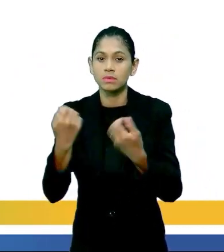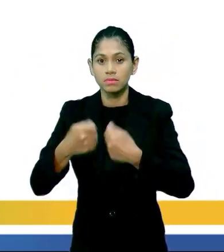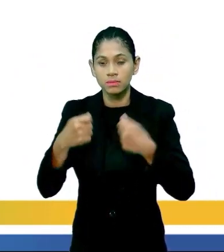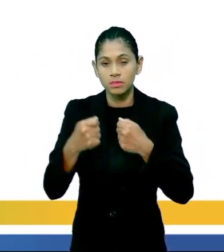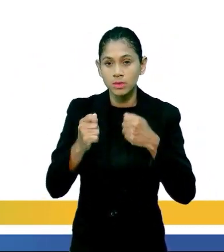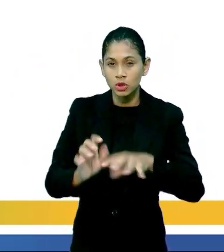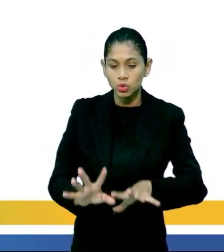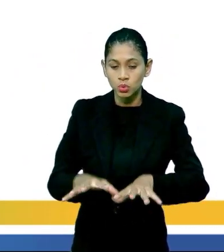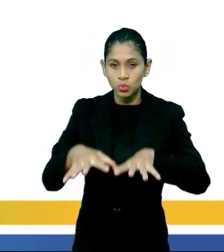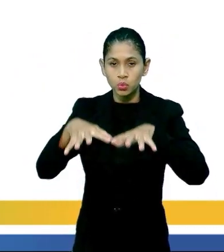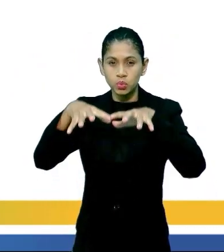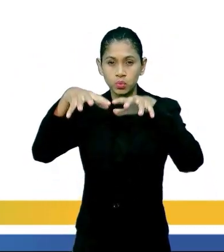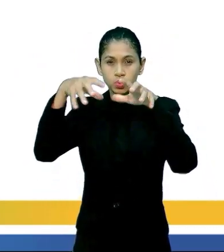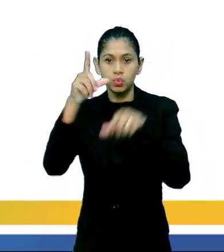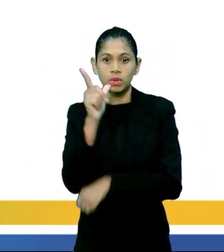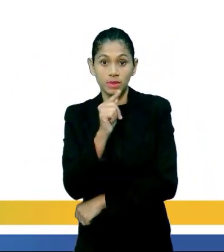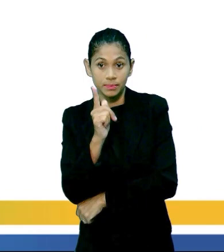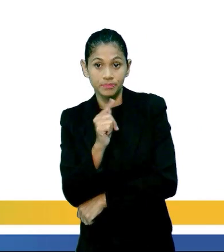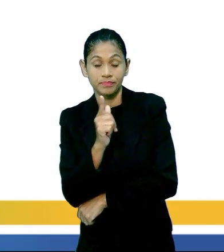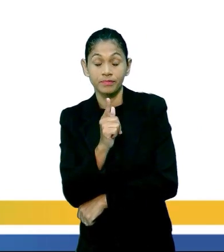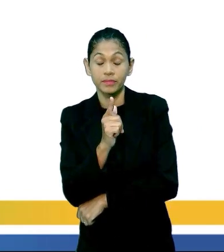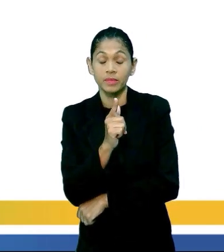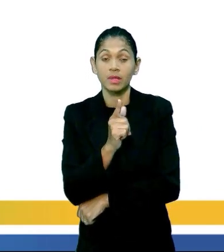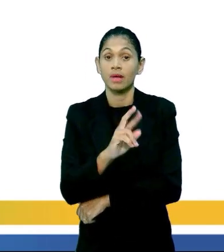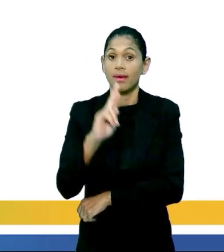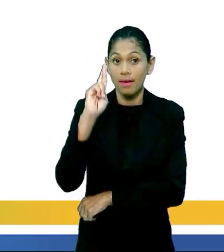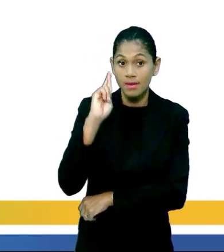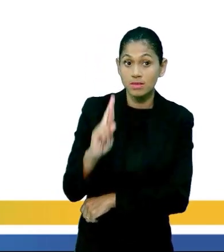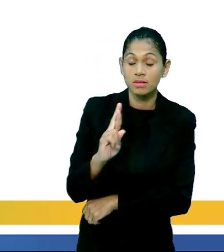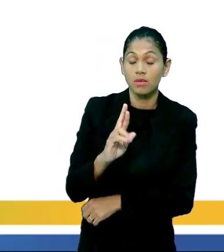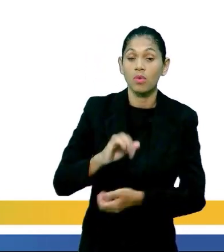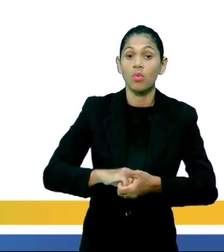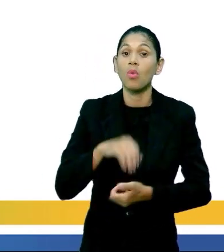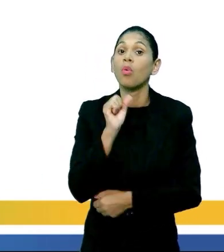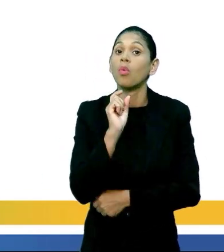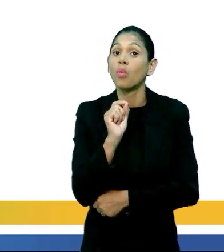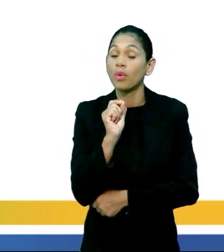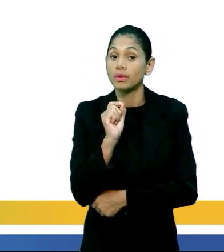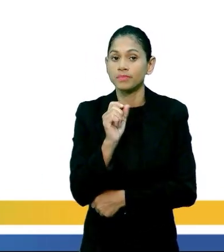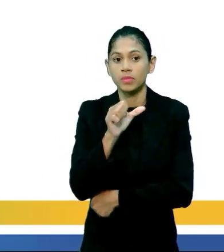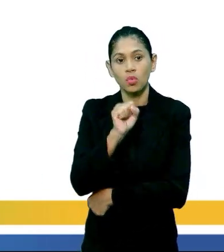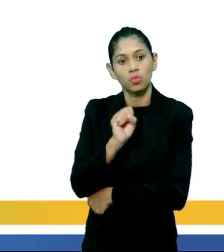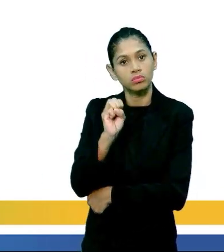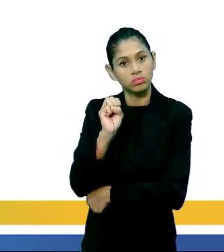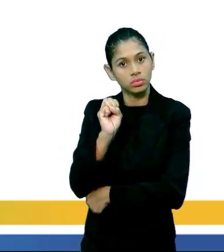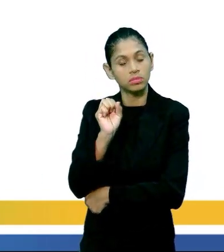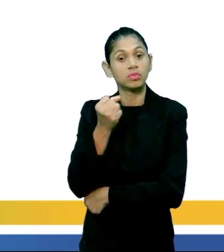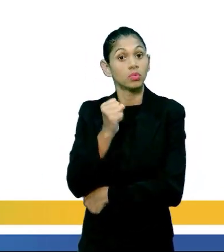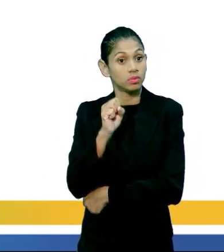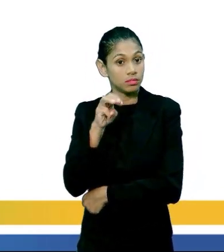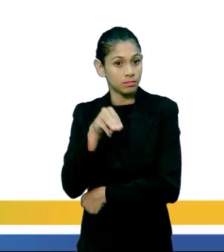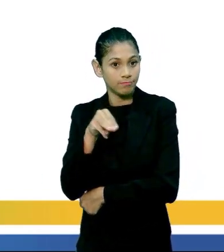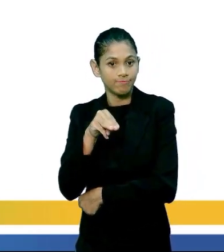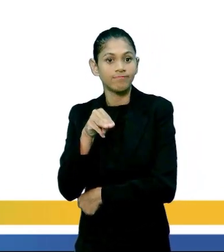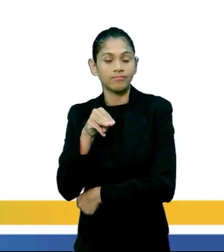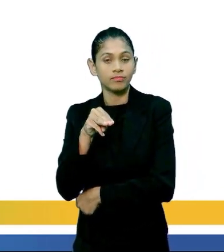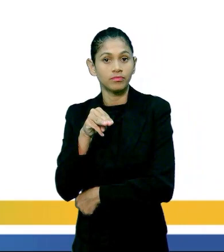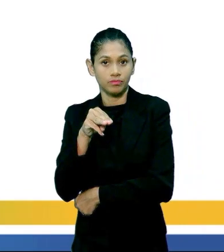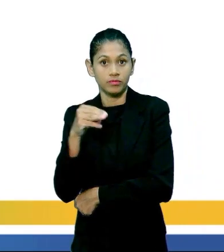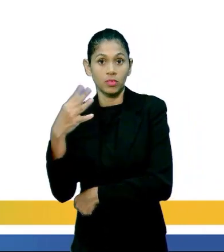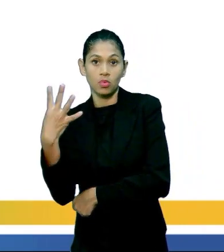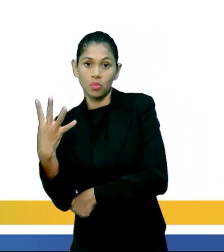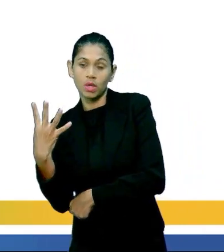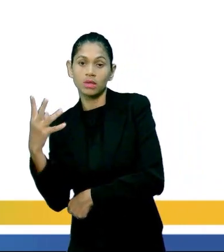3. Vamos lá. 8 minutos para encher metade do cubo maior, que